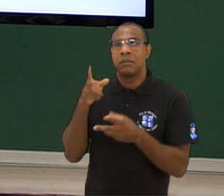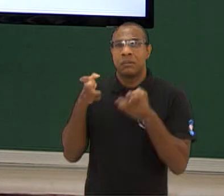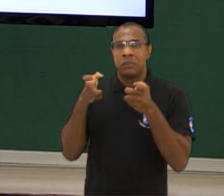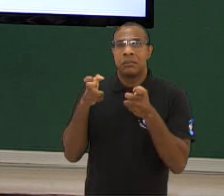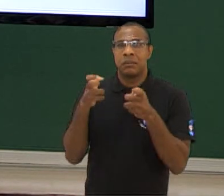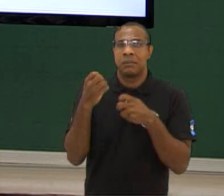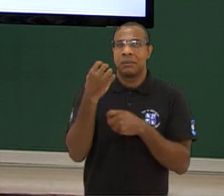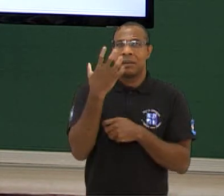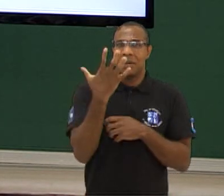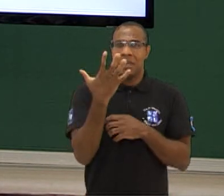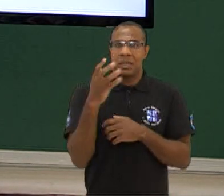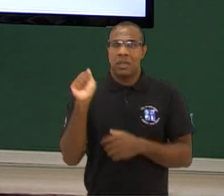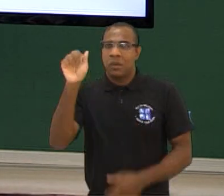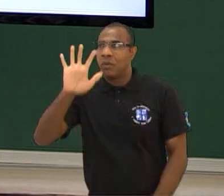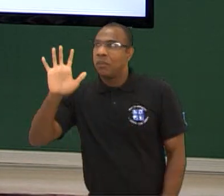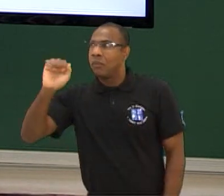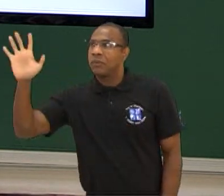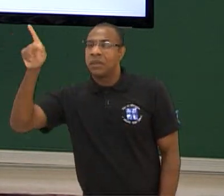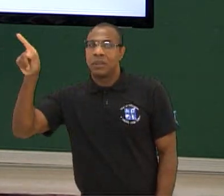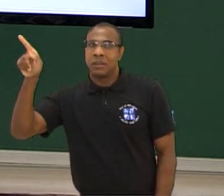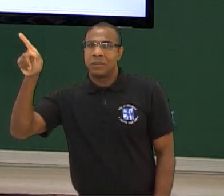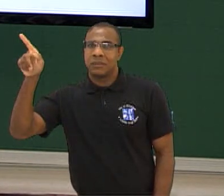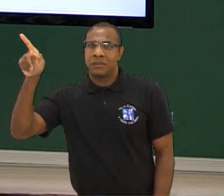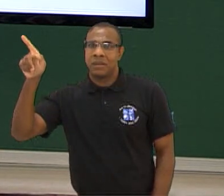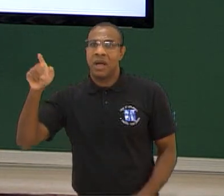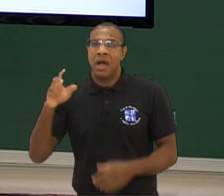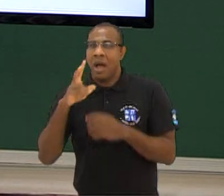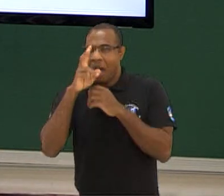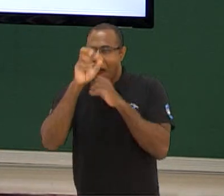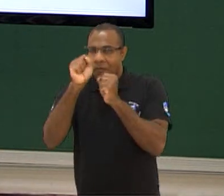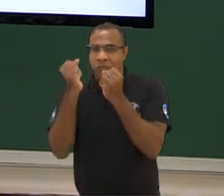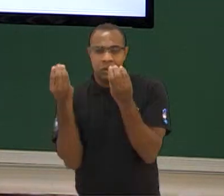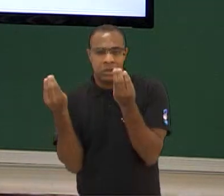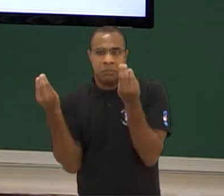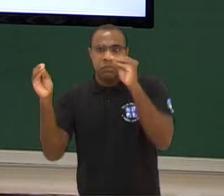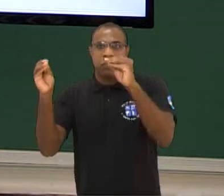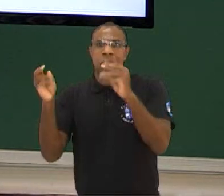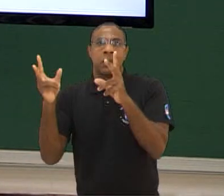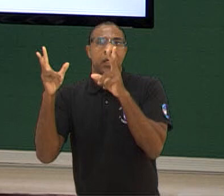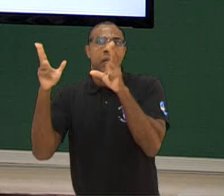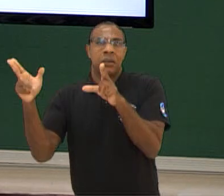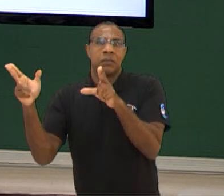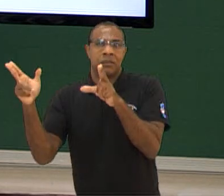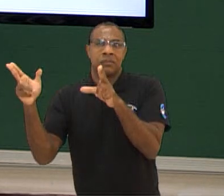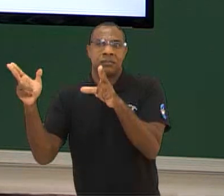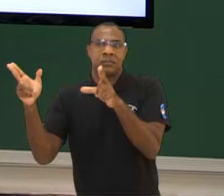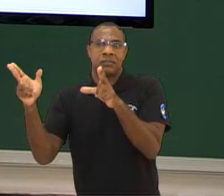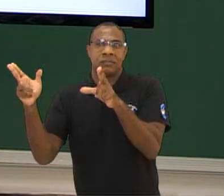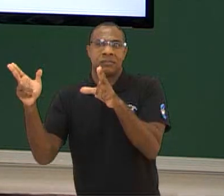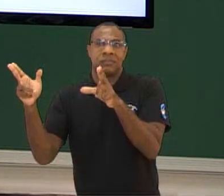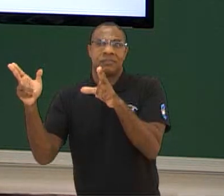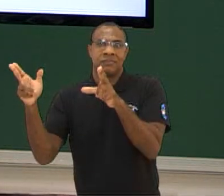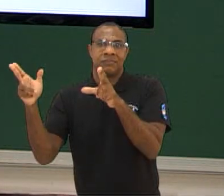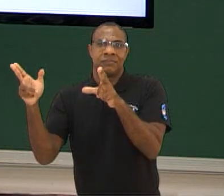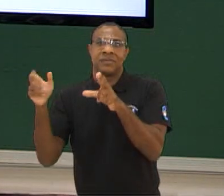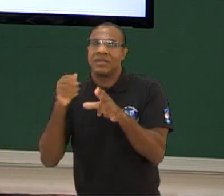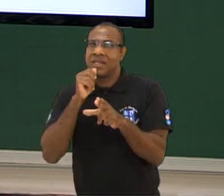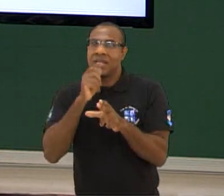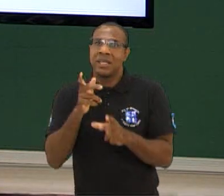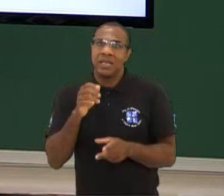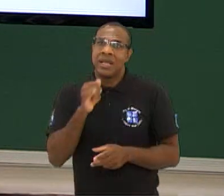as forças, né, elas estão atuando sobre o mesmo corpo. Então seria a mesma coisa que eu querer, por exemplo, me puxar de um